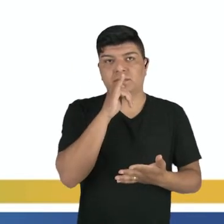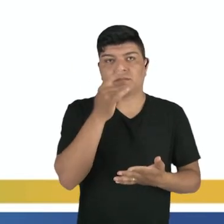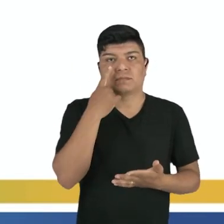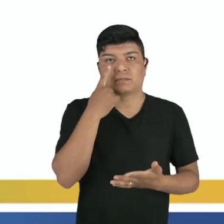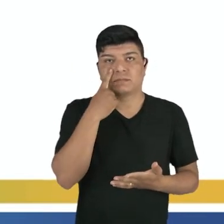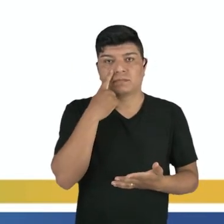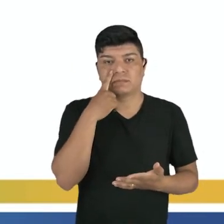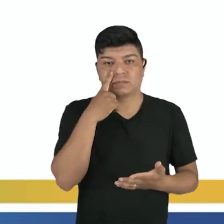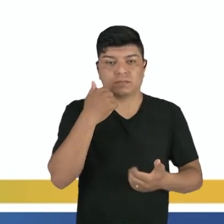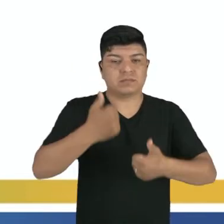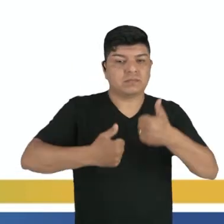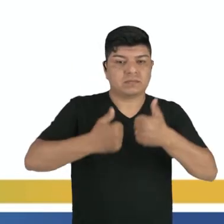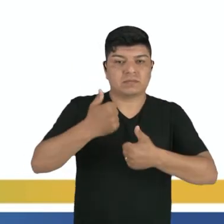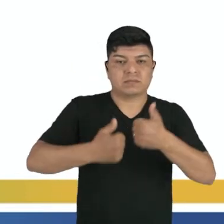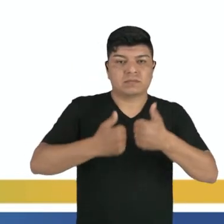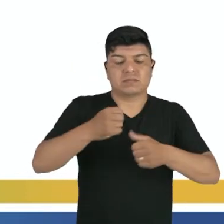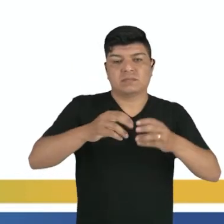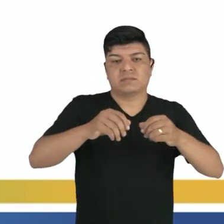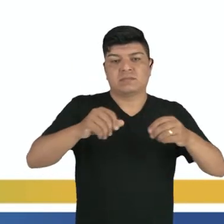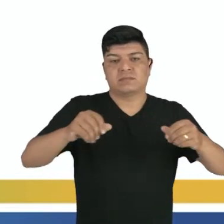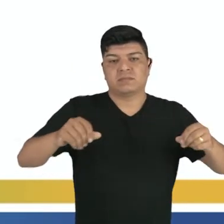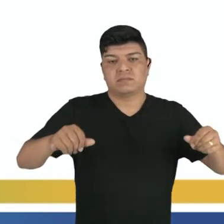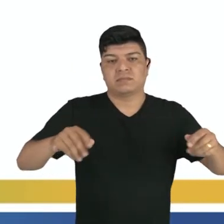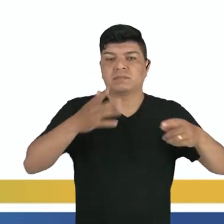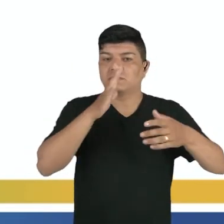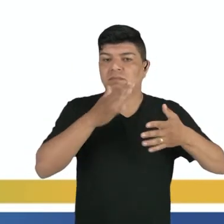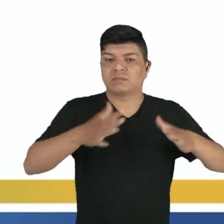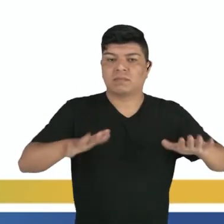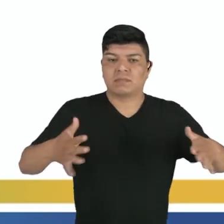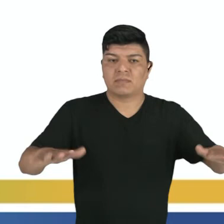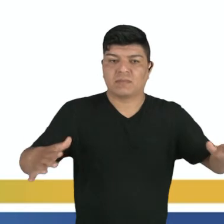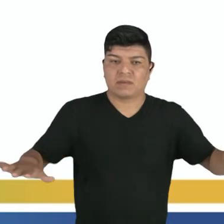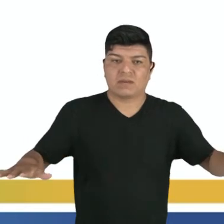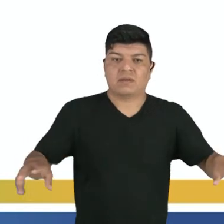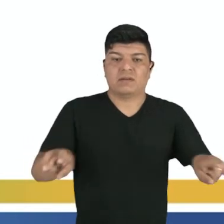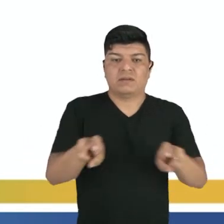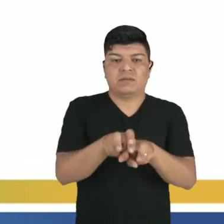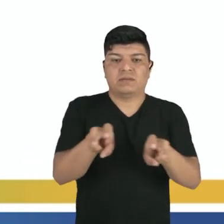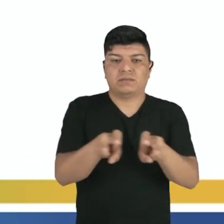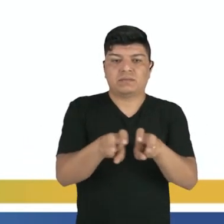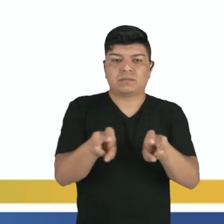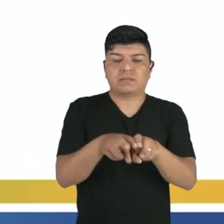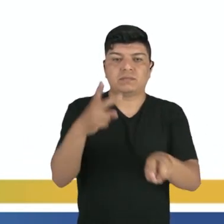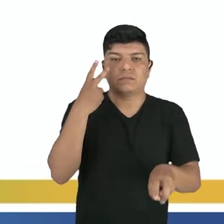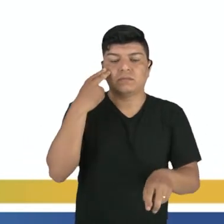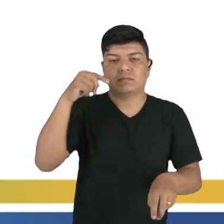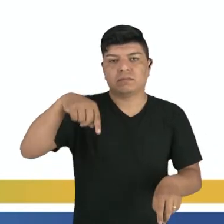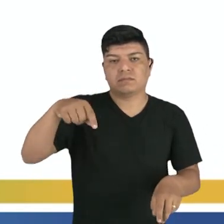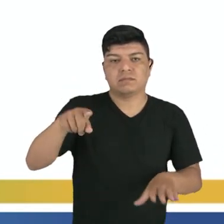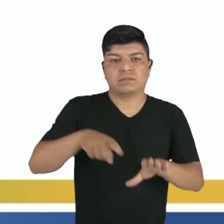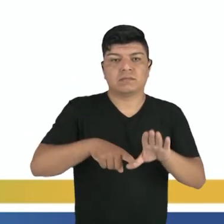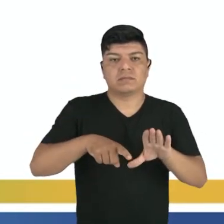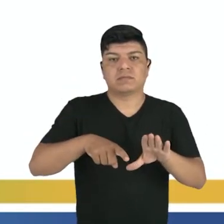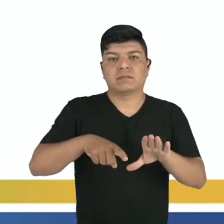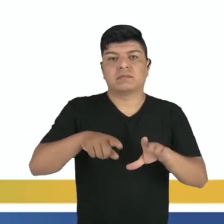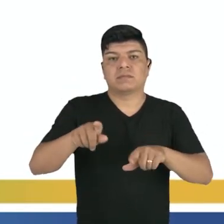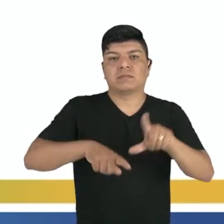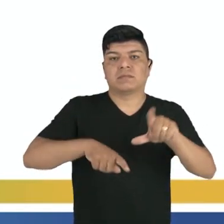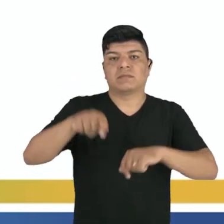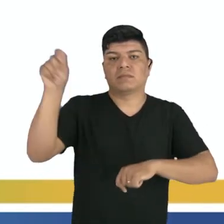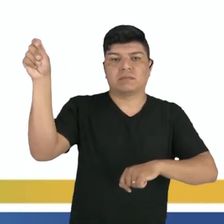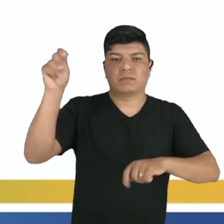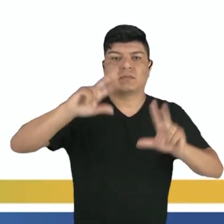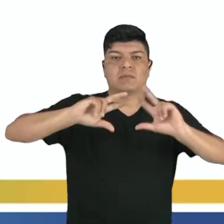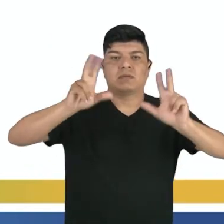que nós iremos futebol de campo de areia de praia ou o site né que tá sendo tão comum aqui no Acre o vôlei de quadra